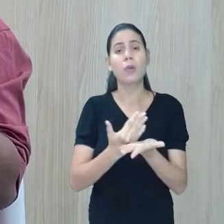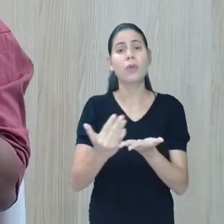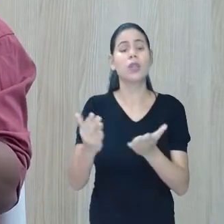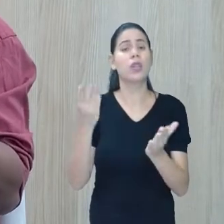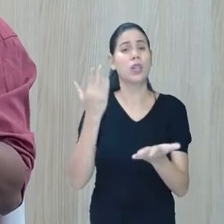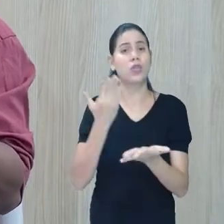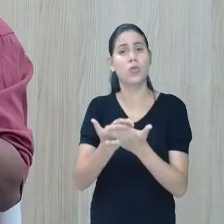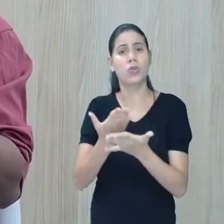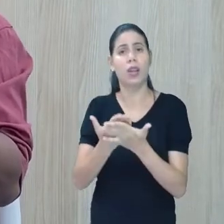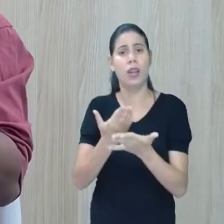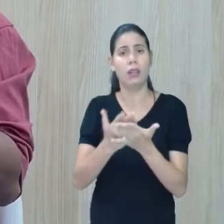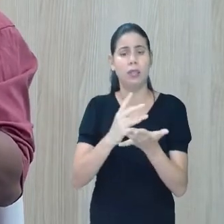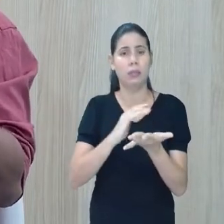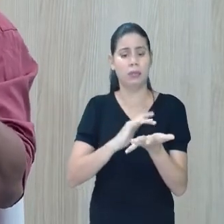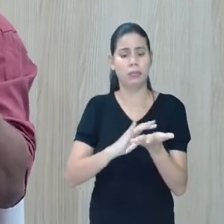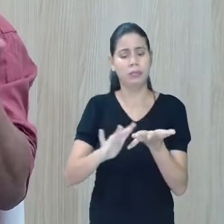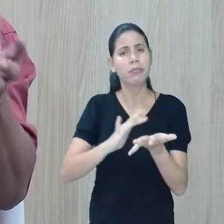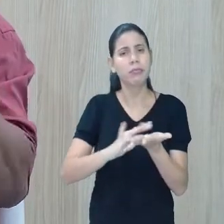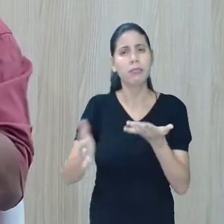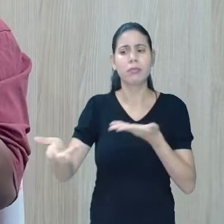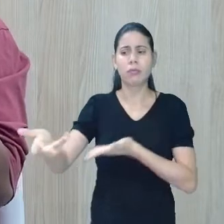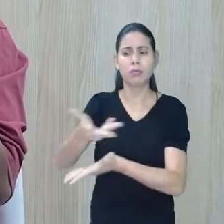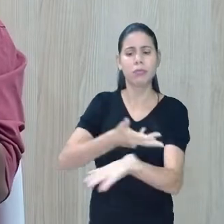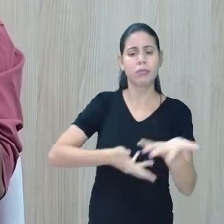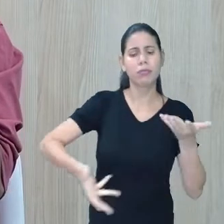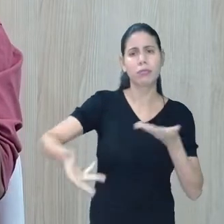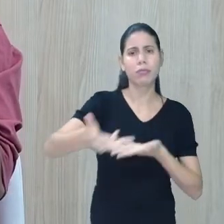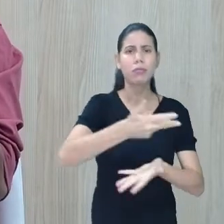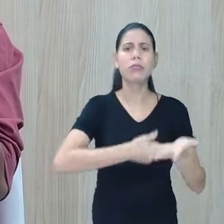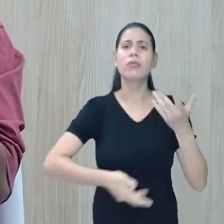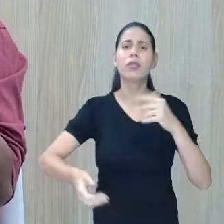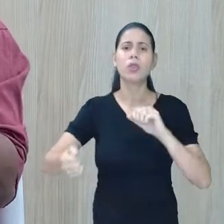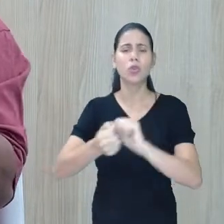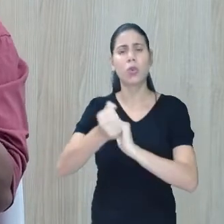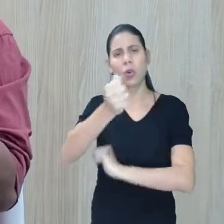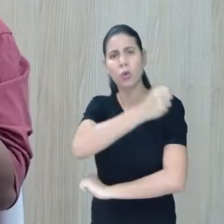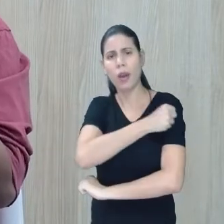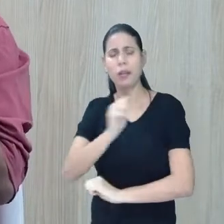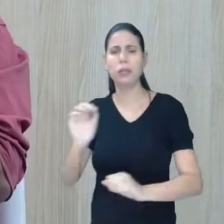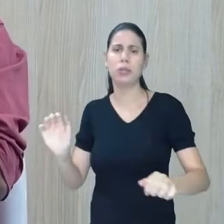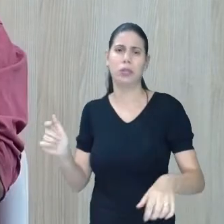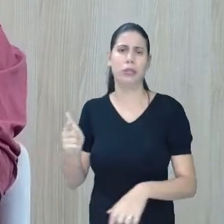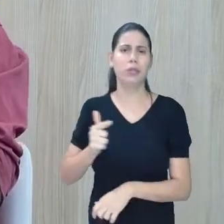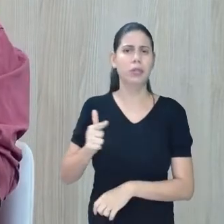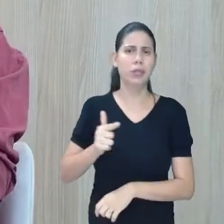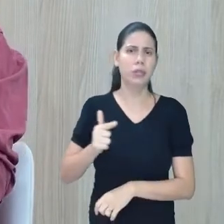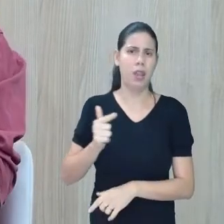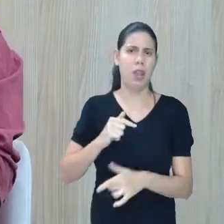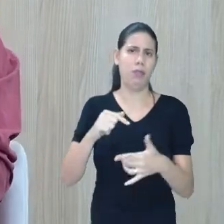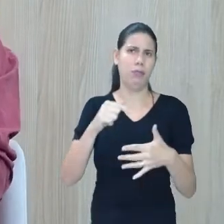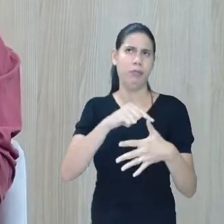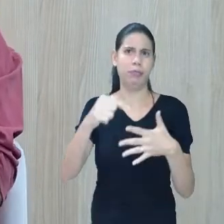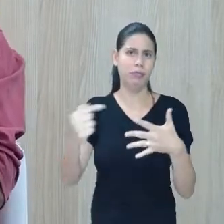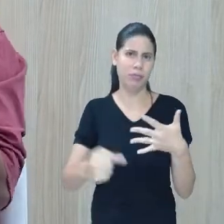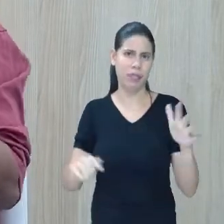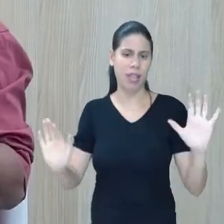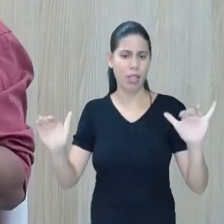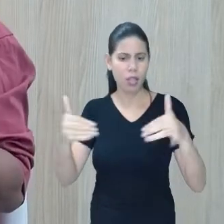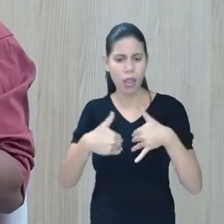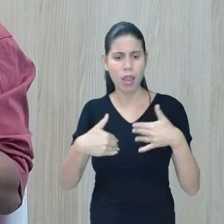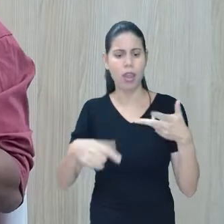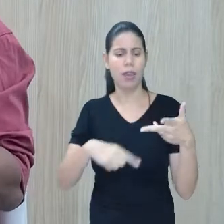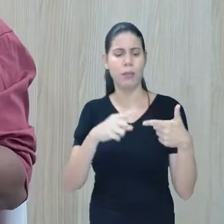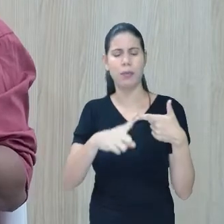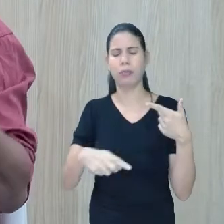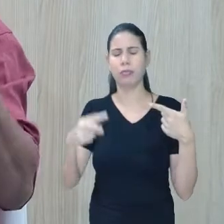para entender. E aí foi interagindo, foi entrando também com alunos com síndrome de Down, sabe, com autismo, deficiência